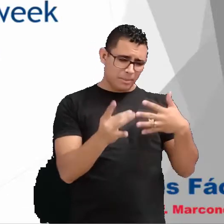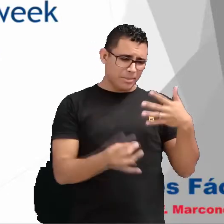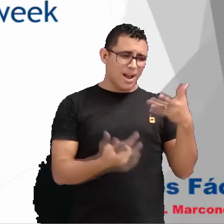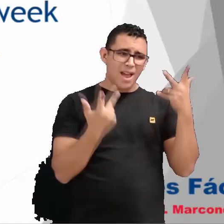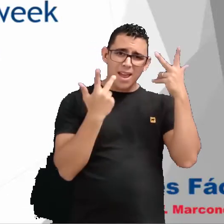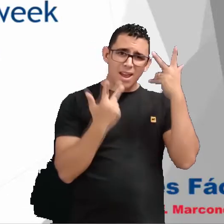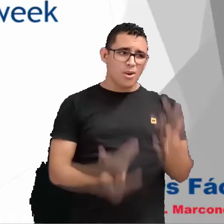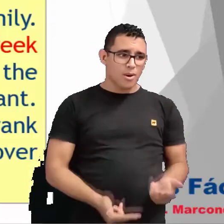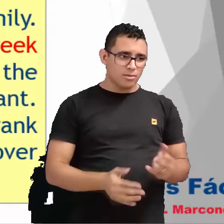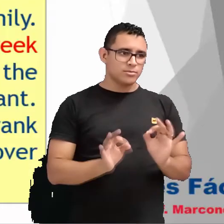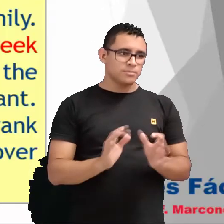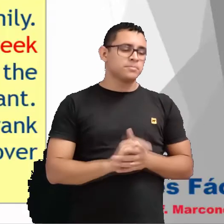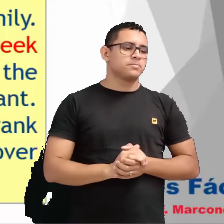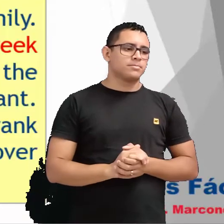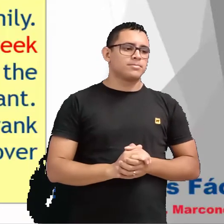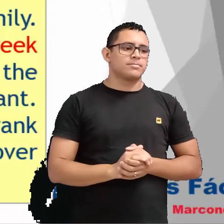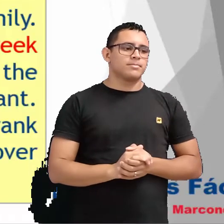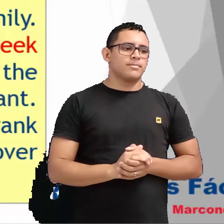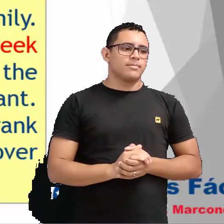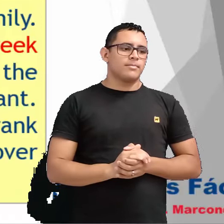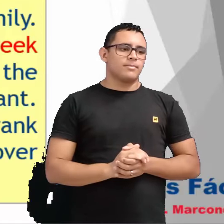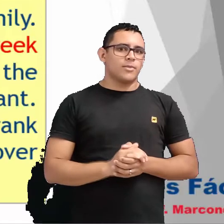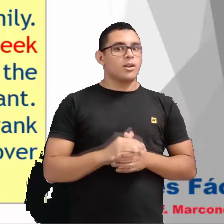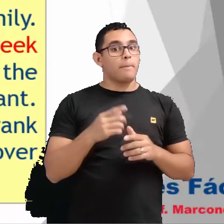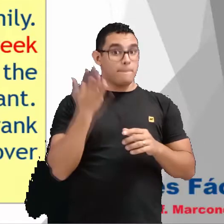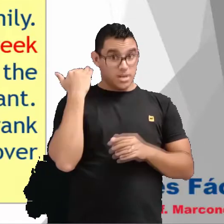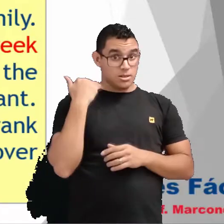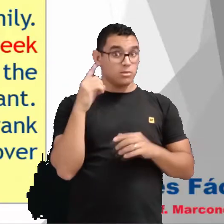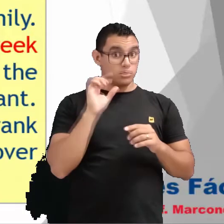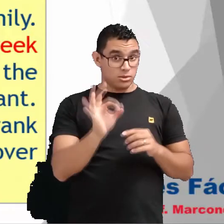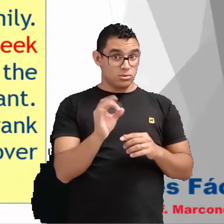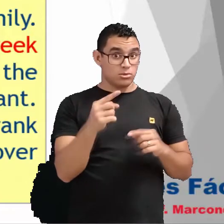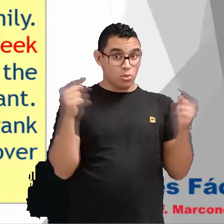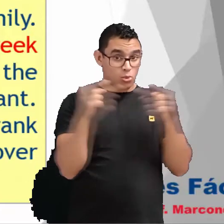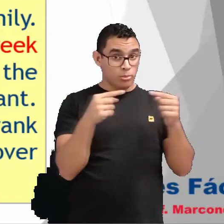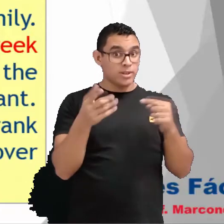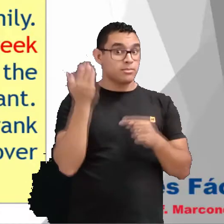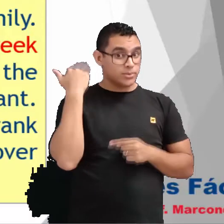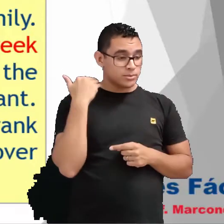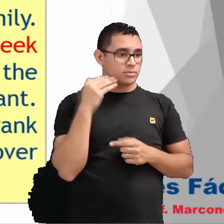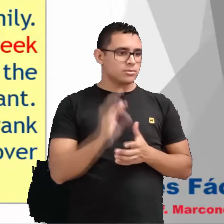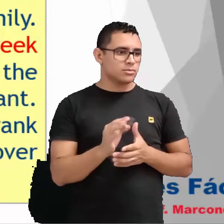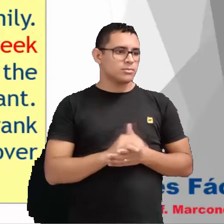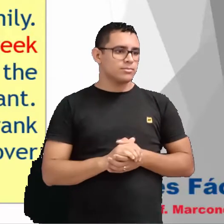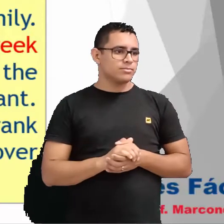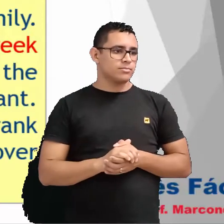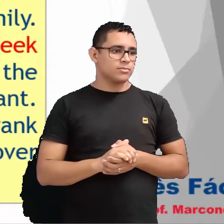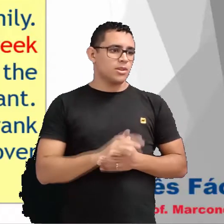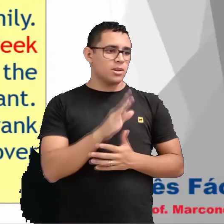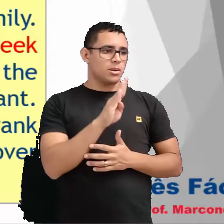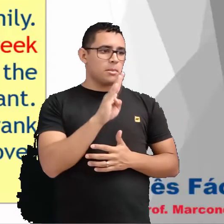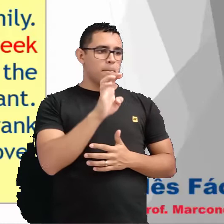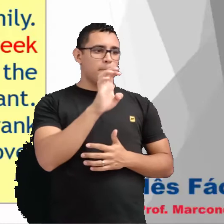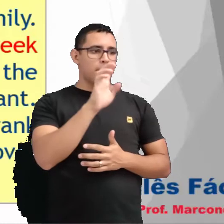muda nada, ok? Mas agora, pessoal, então, olha só, eu coloquei aqui no texto, onde é que está essa frase, né? No texto, olha aqui, ó, Beth